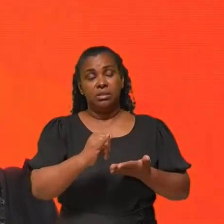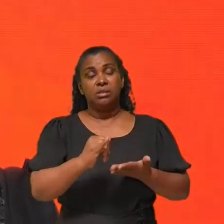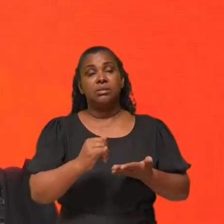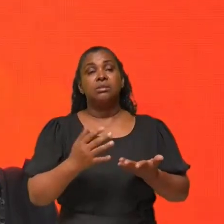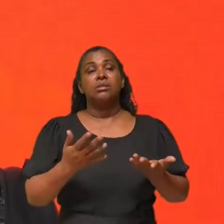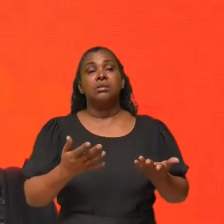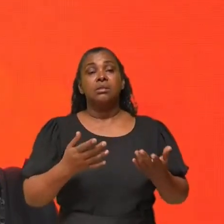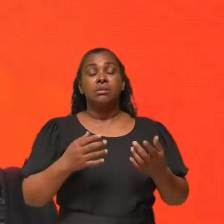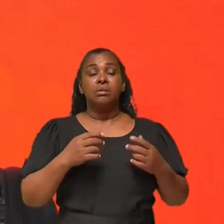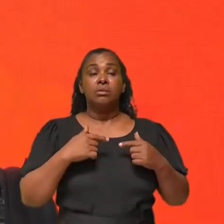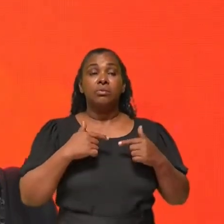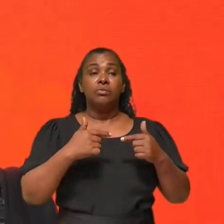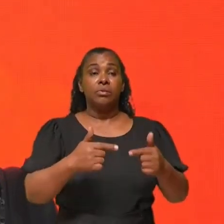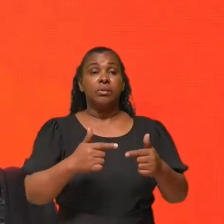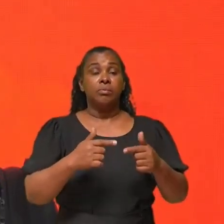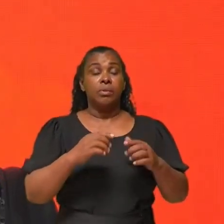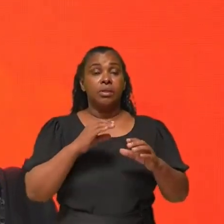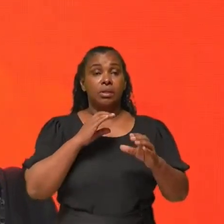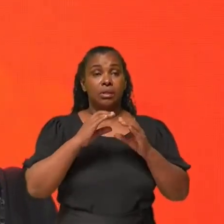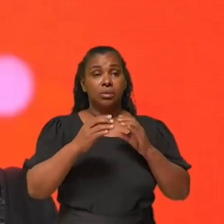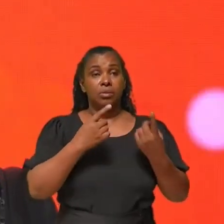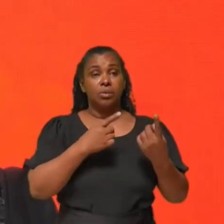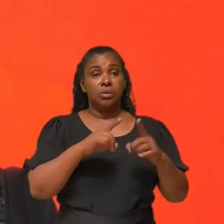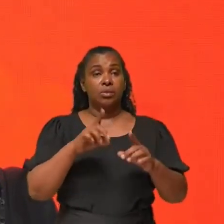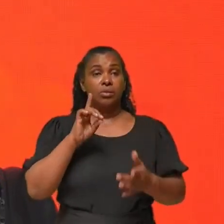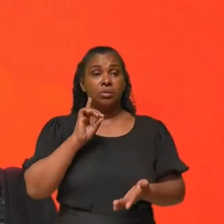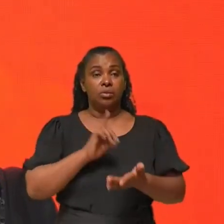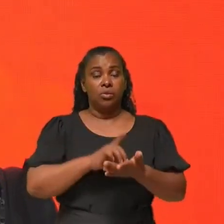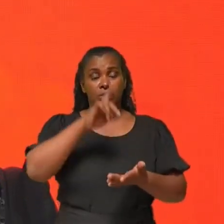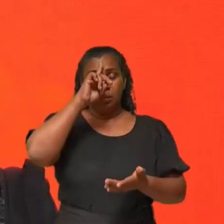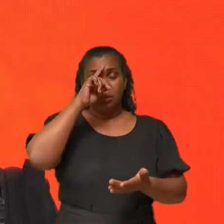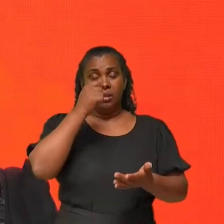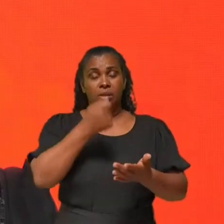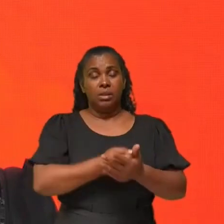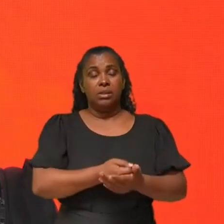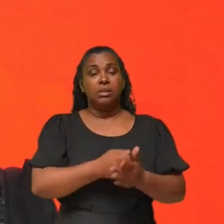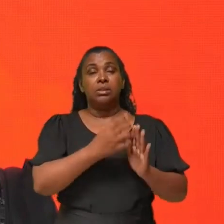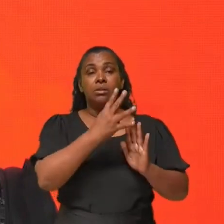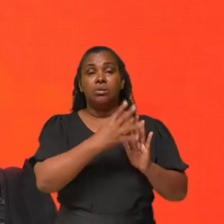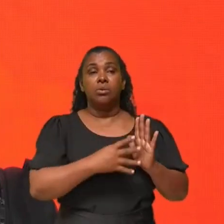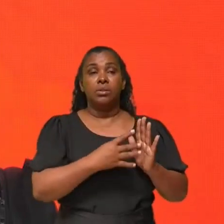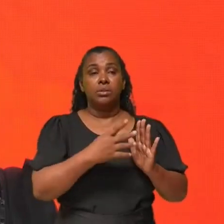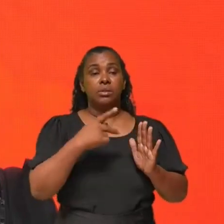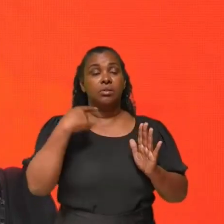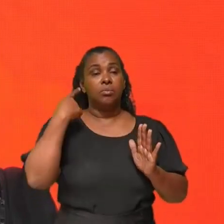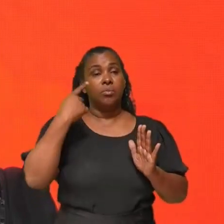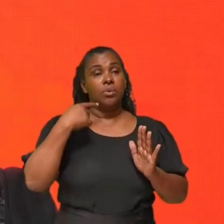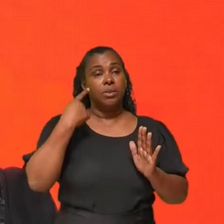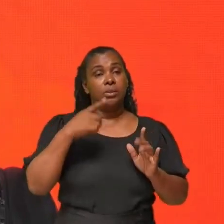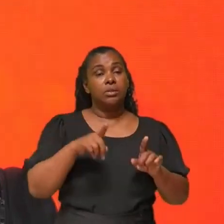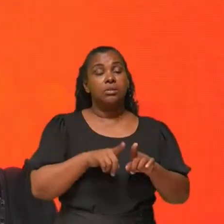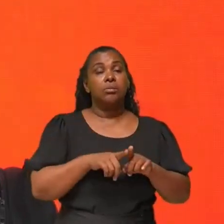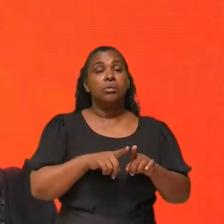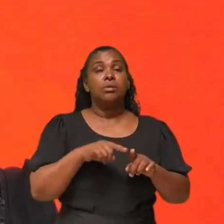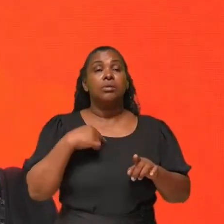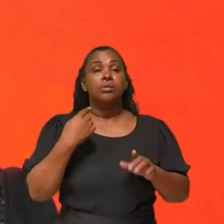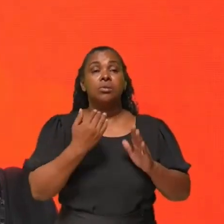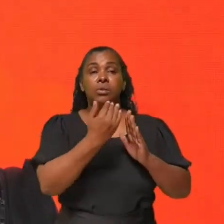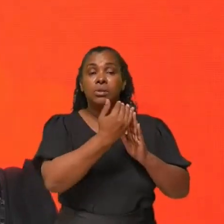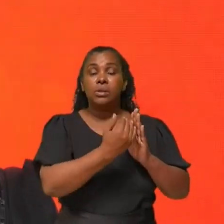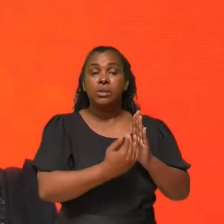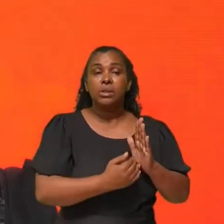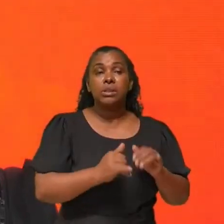fato, a nossa decisão sobre uma agenda política, né, sobre a nossa estratégia e o nosso formato para que